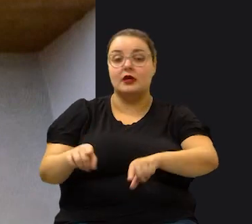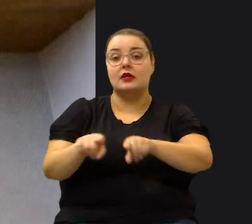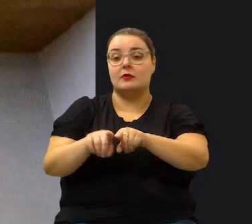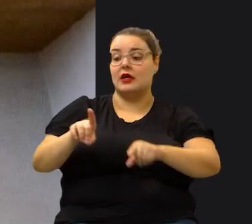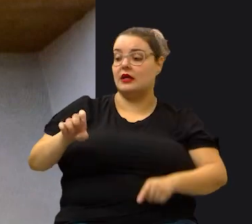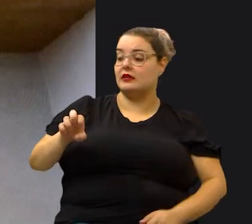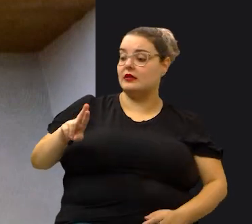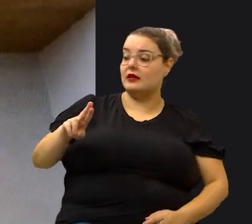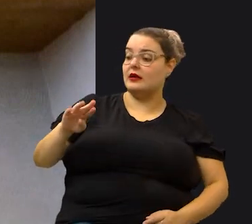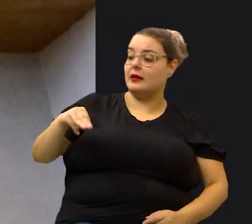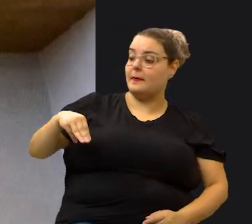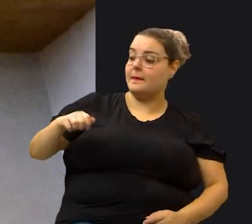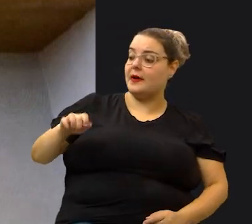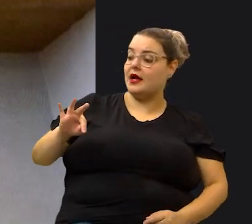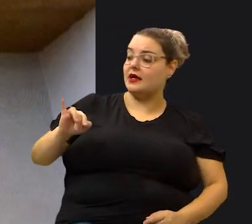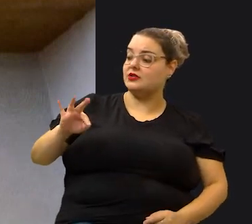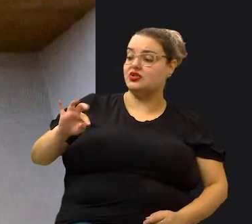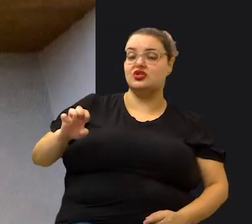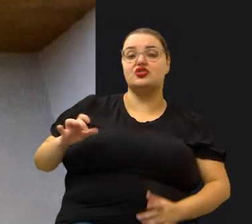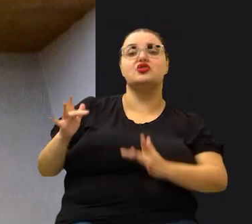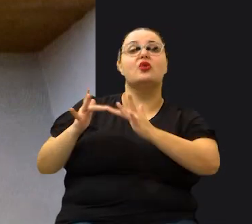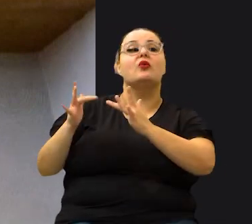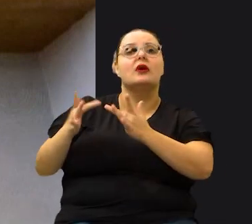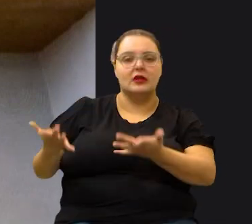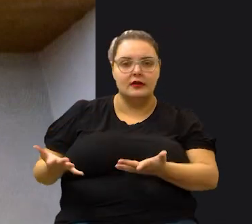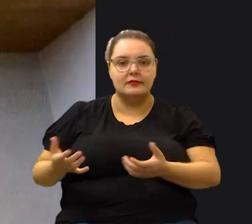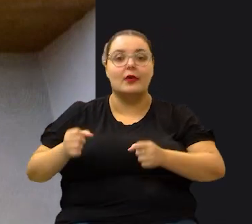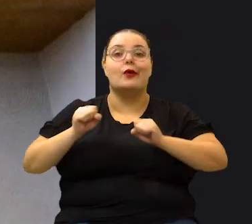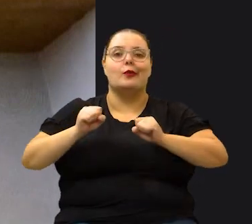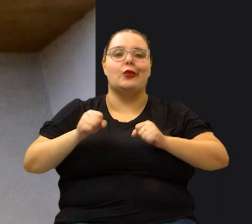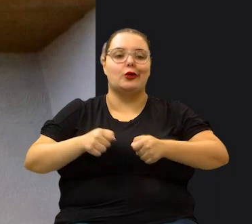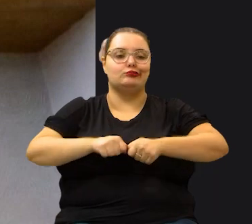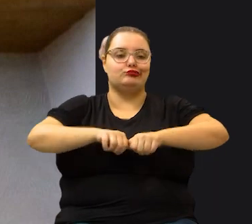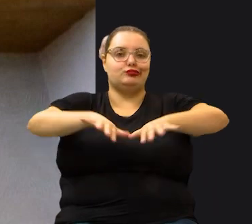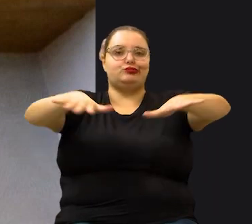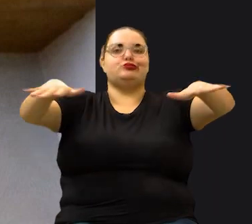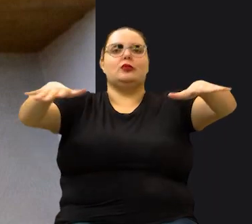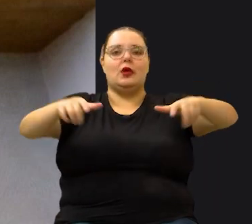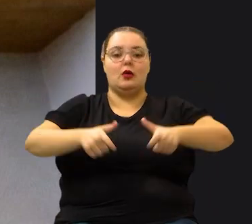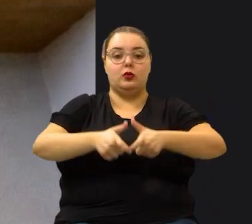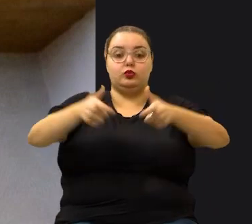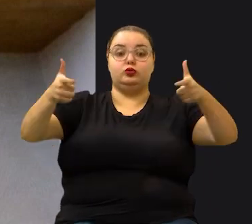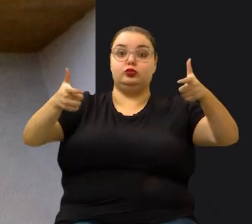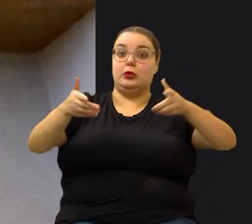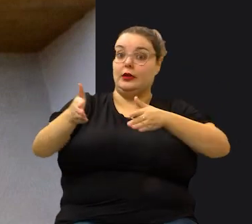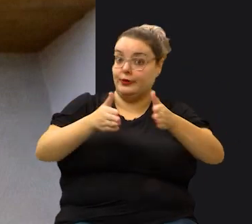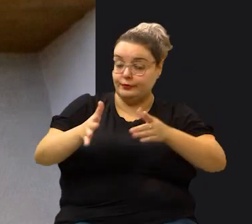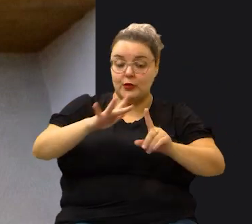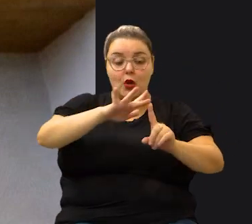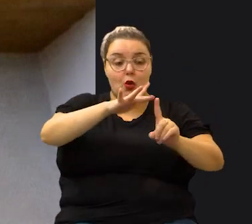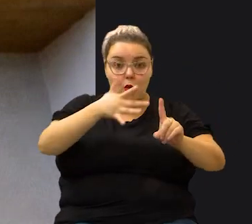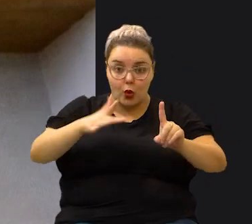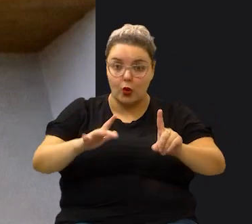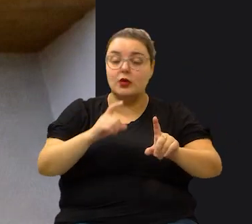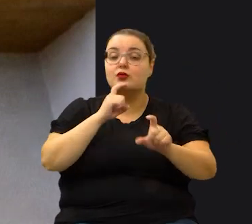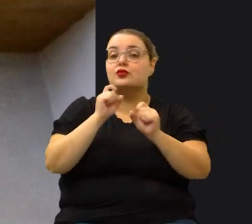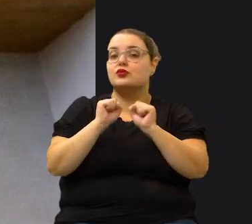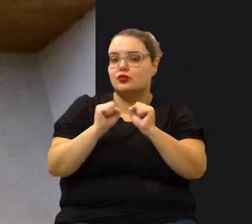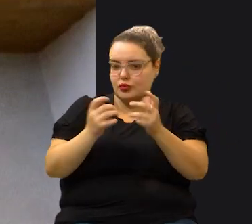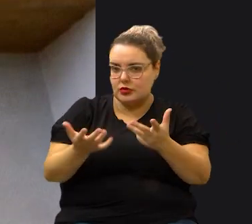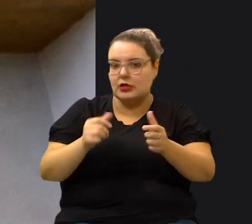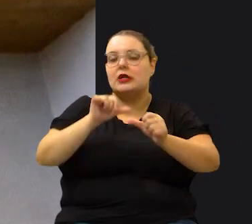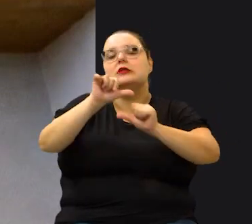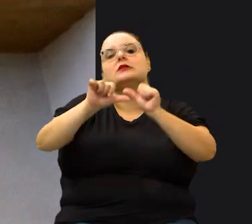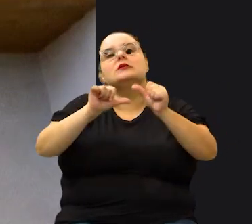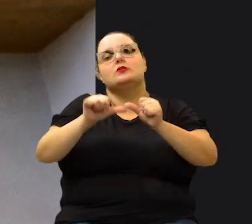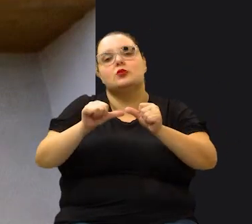mesmo dermatite de contato e outras alergias, elas tendem a se destacar e elas tendem a se acentuar no período do outono e do inverno, em